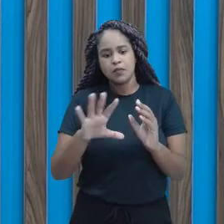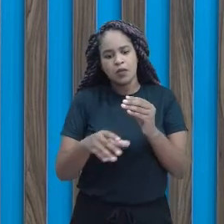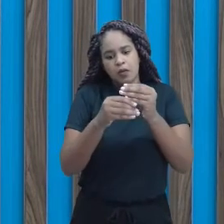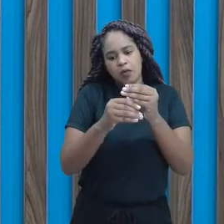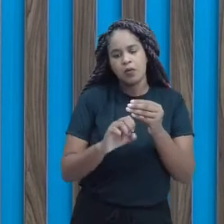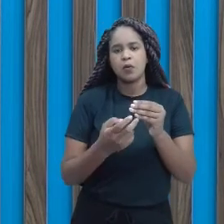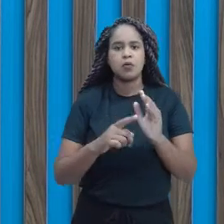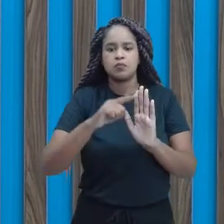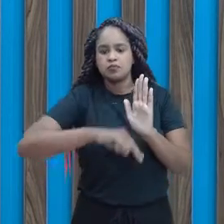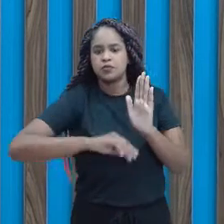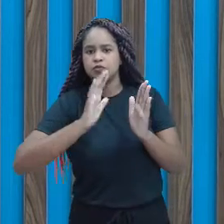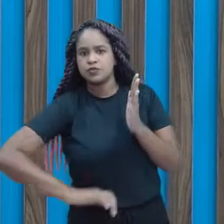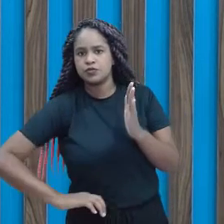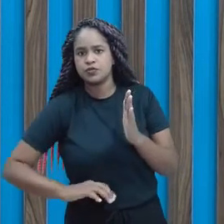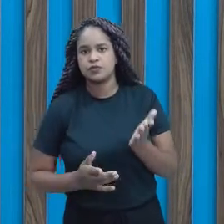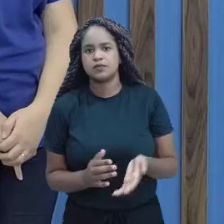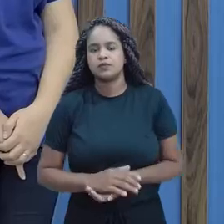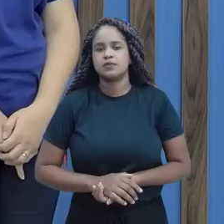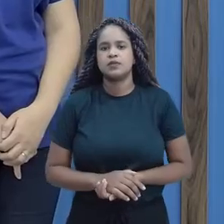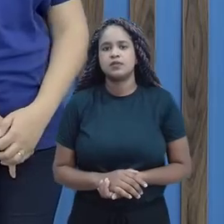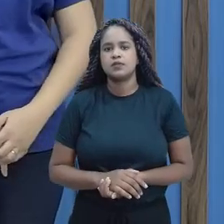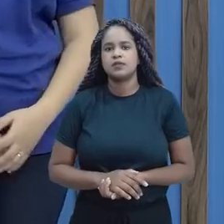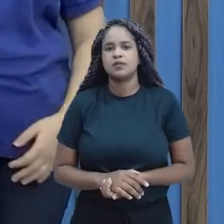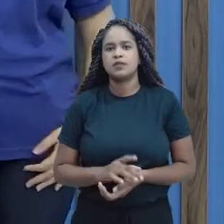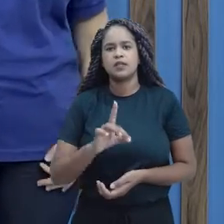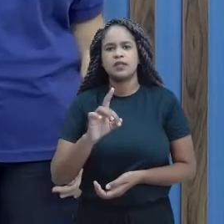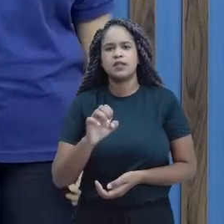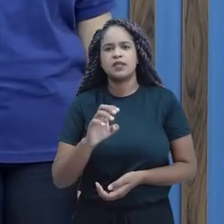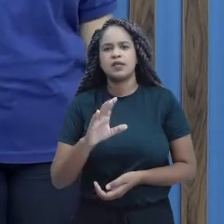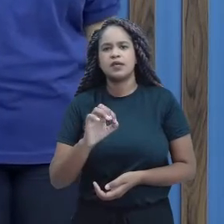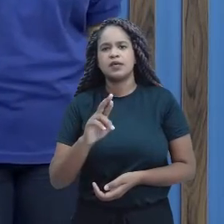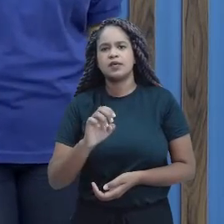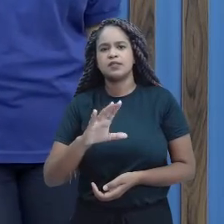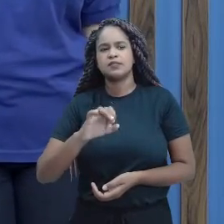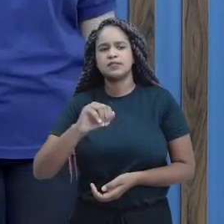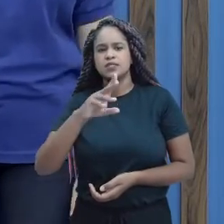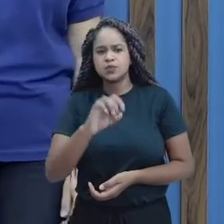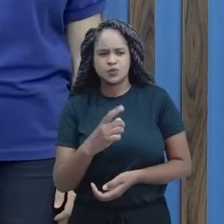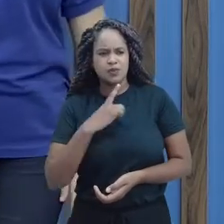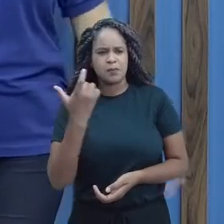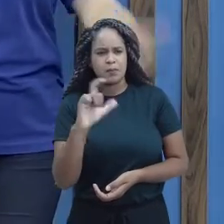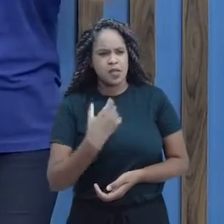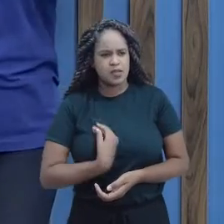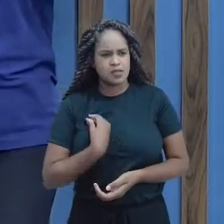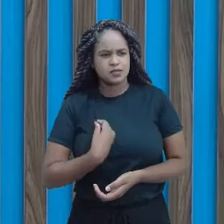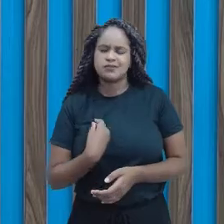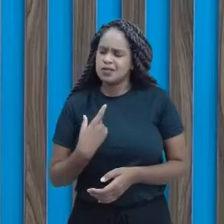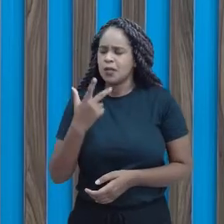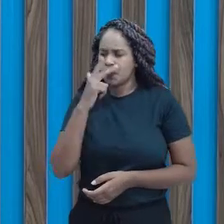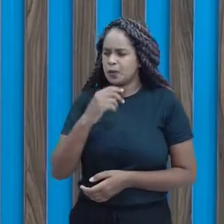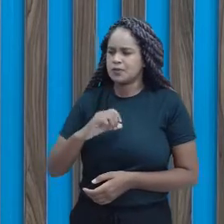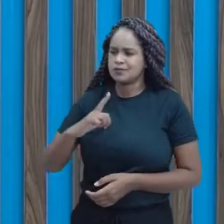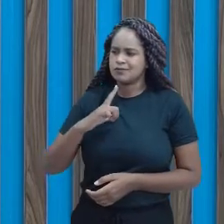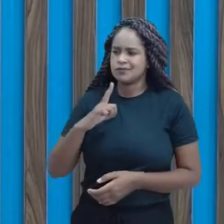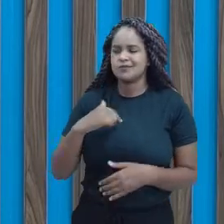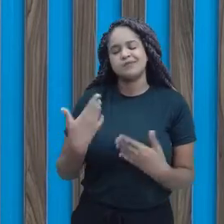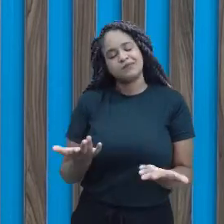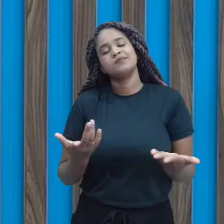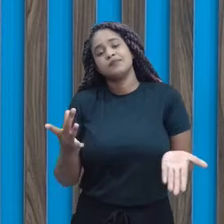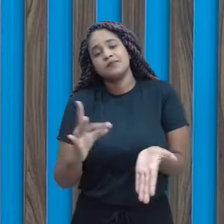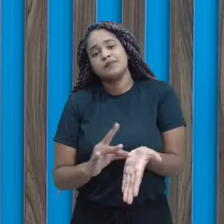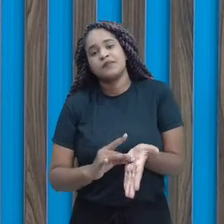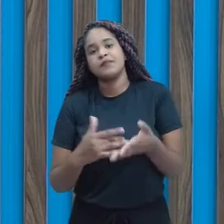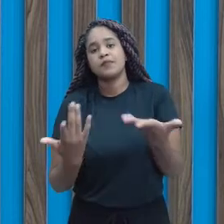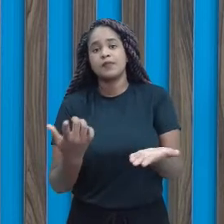ser decrescido. Tem a palavra decrescido? Deve ter, professor. Deve ter, né? Depois Então, pessoal, é justamente